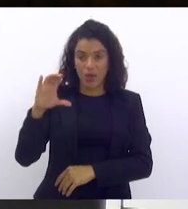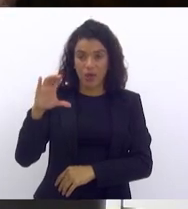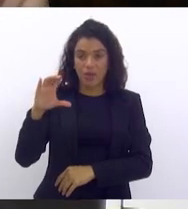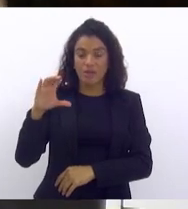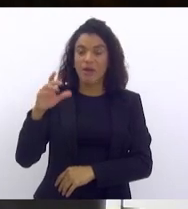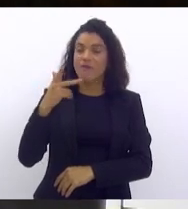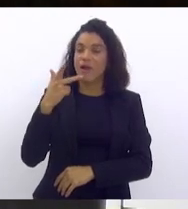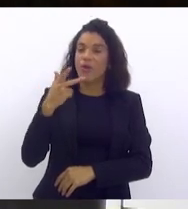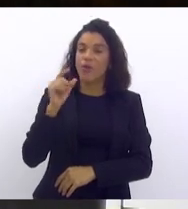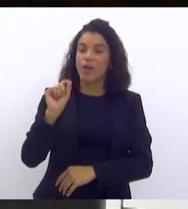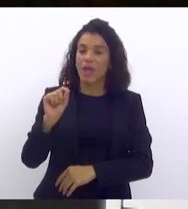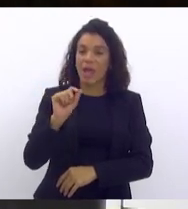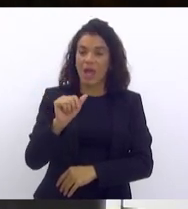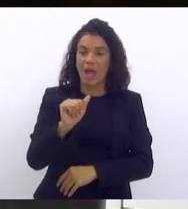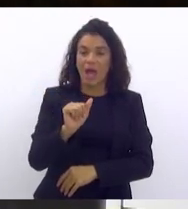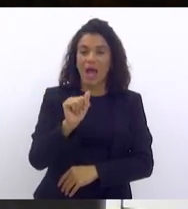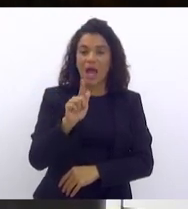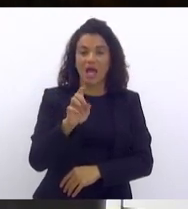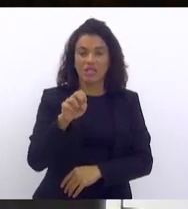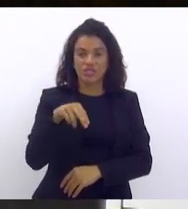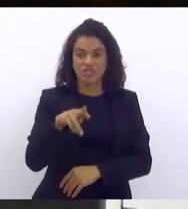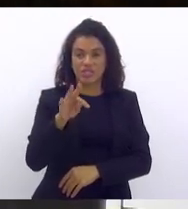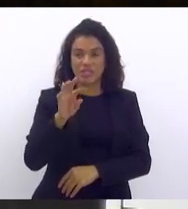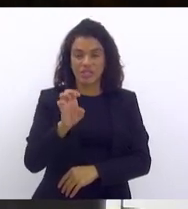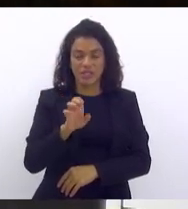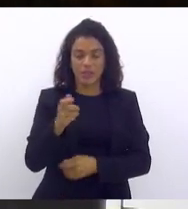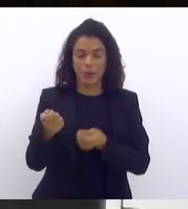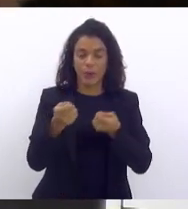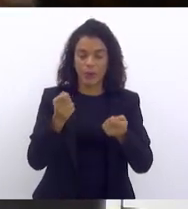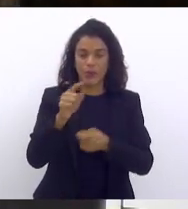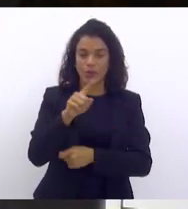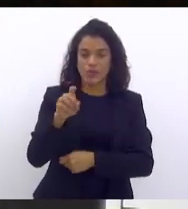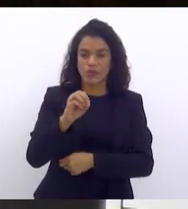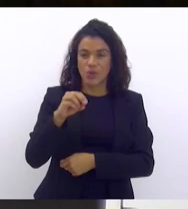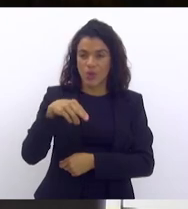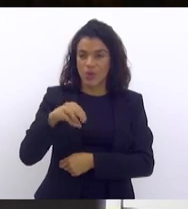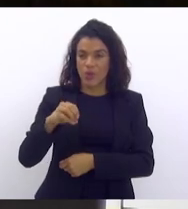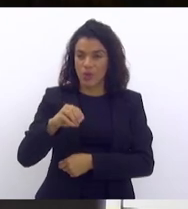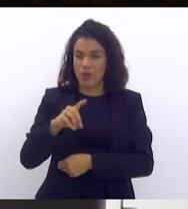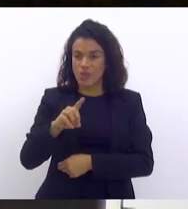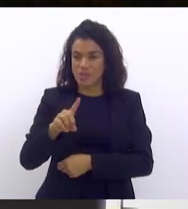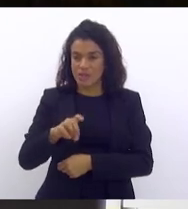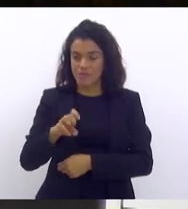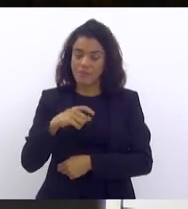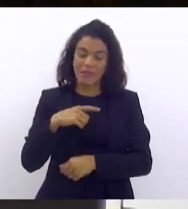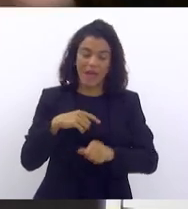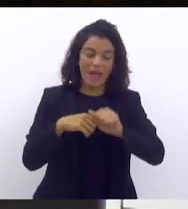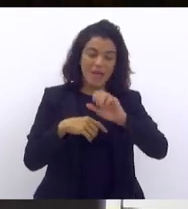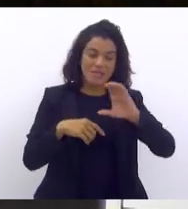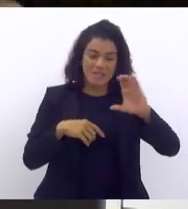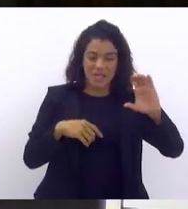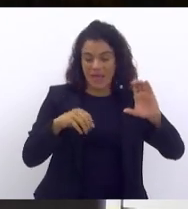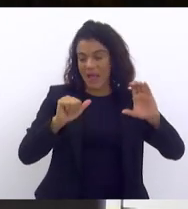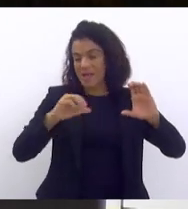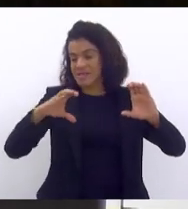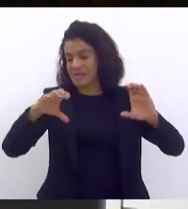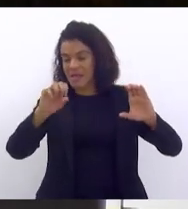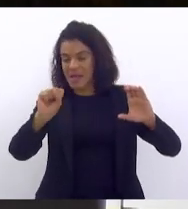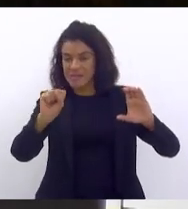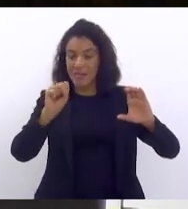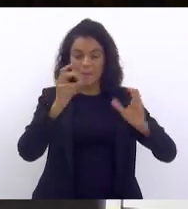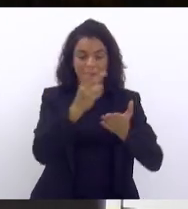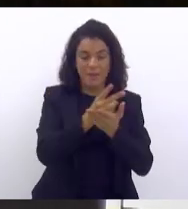chamados de agentes de controle de zoonose. E aí o piso, como o piso está para ACE e ACS, a previsão é a mesma,